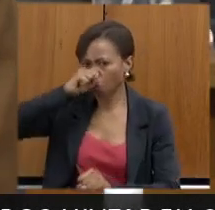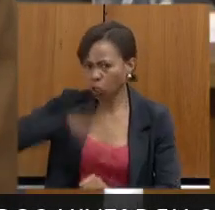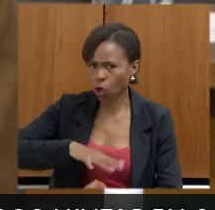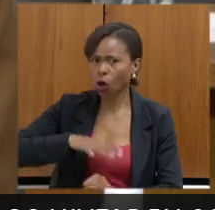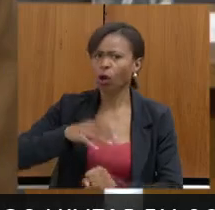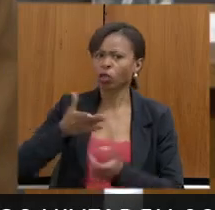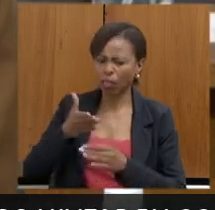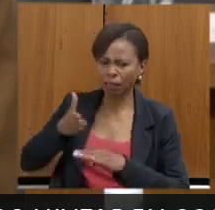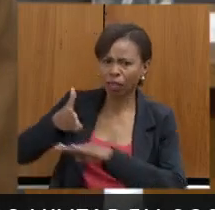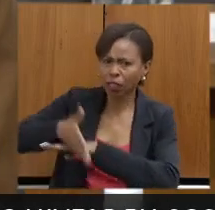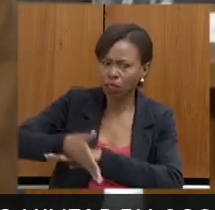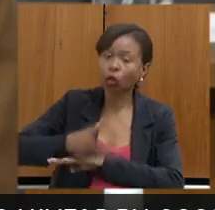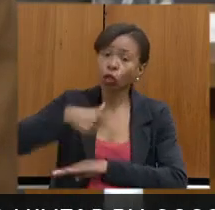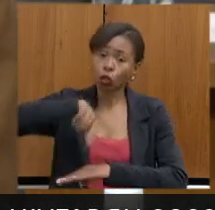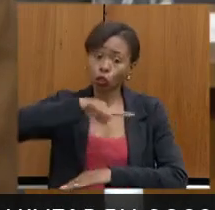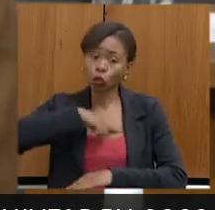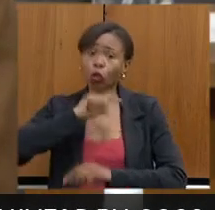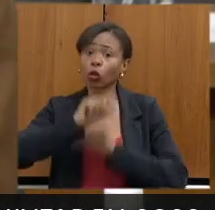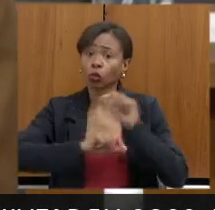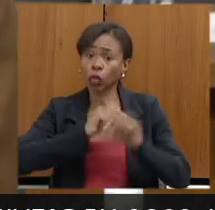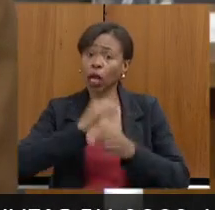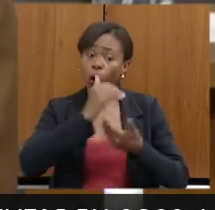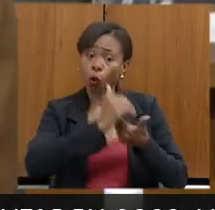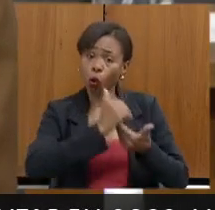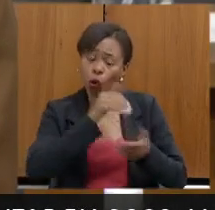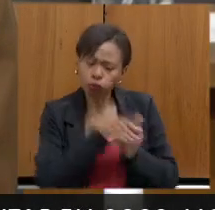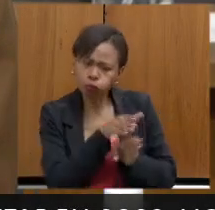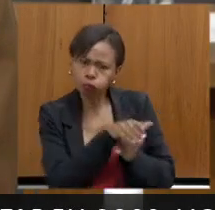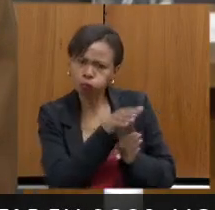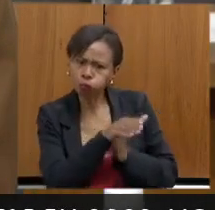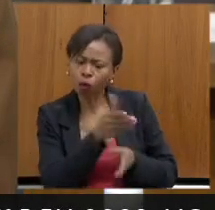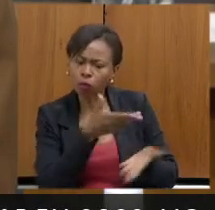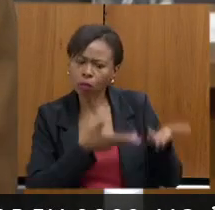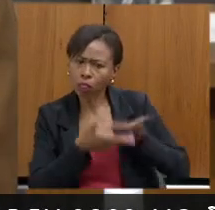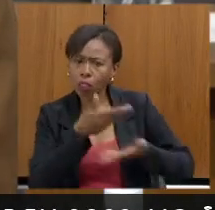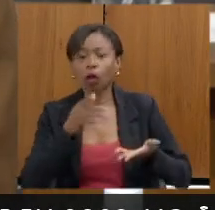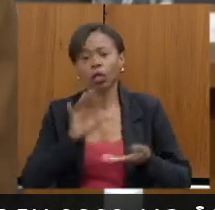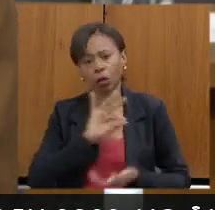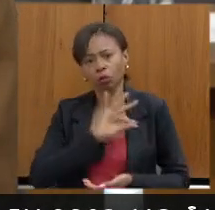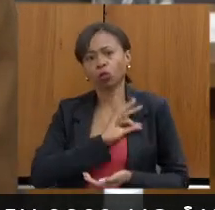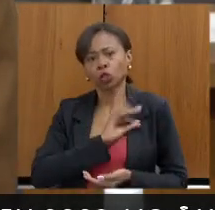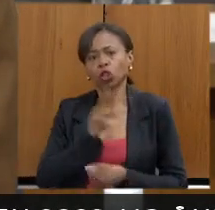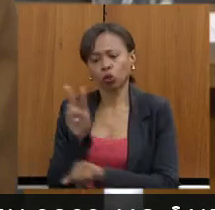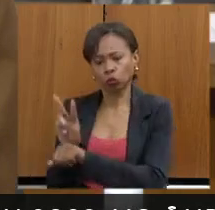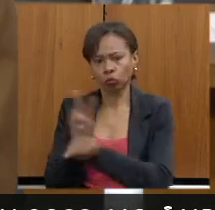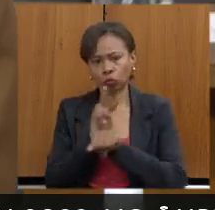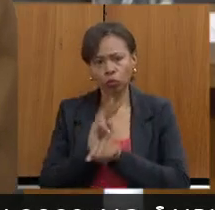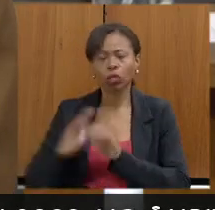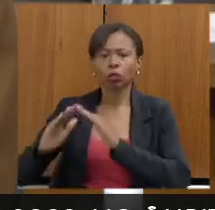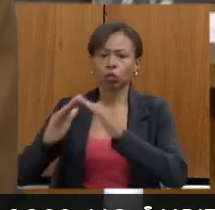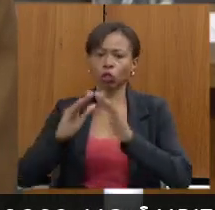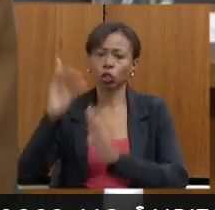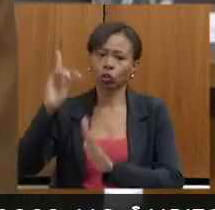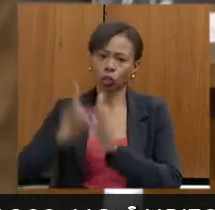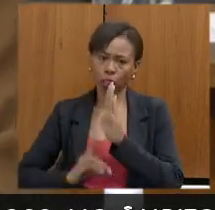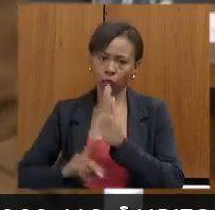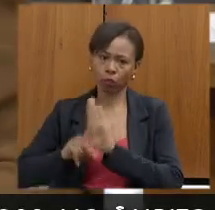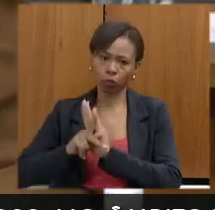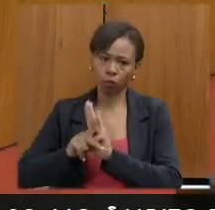reforçou as orientações e podem contar com a polícia militar para pré o cuidado direito de propriedade